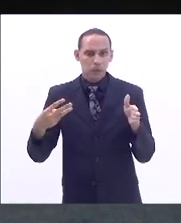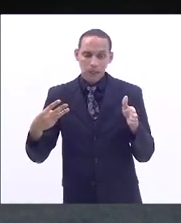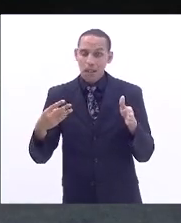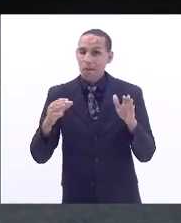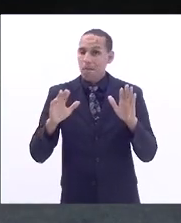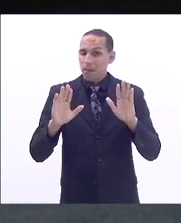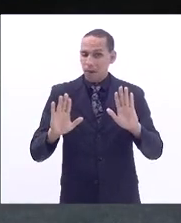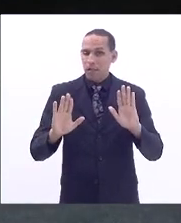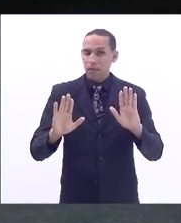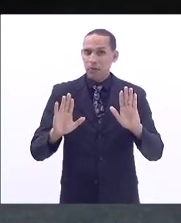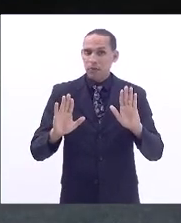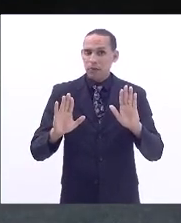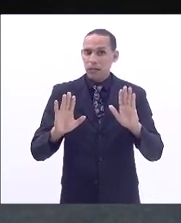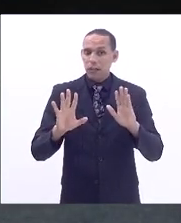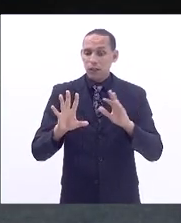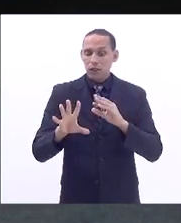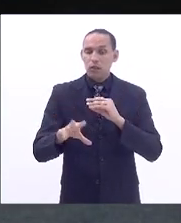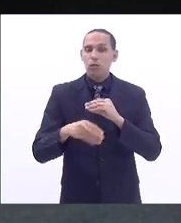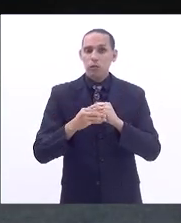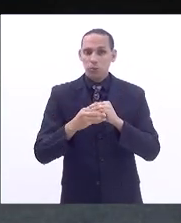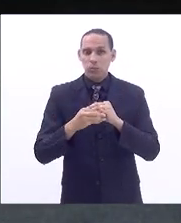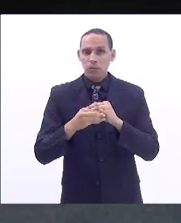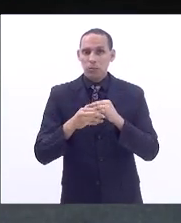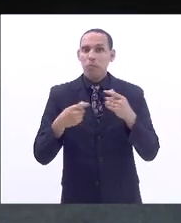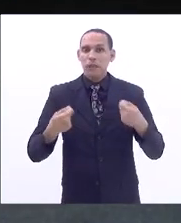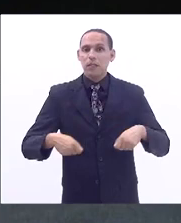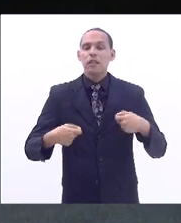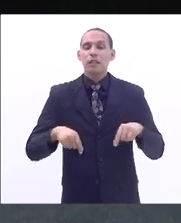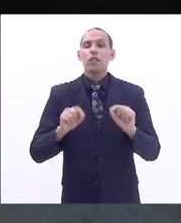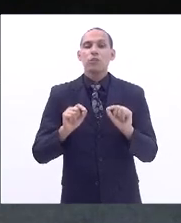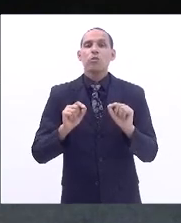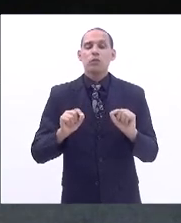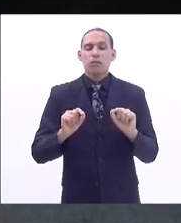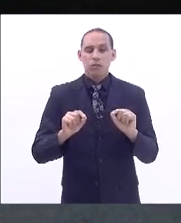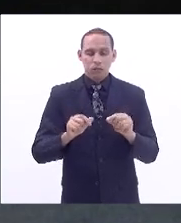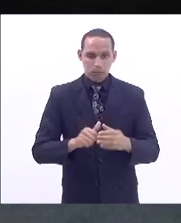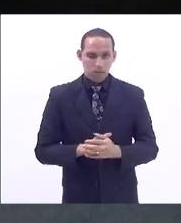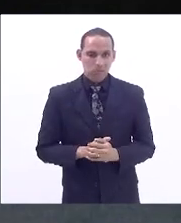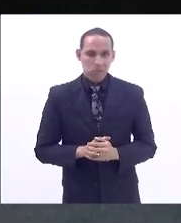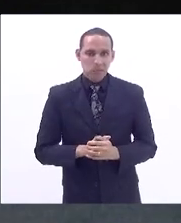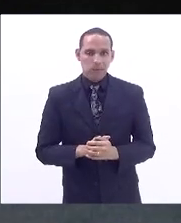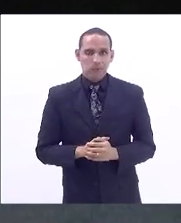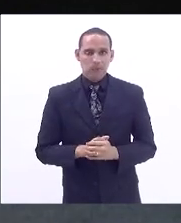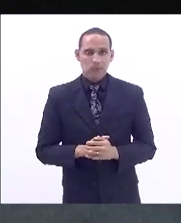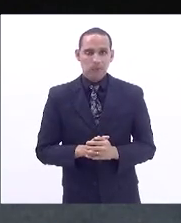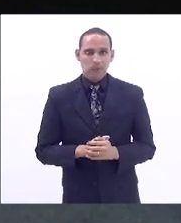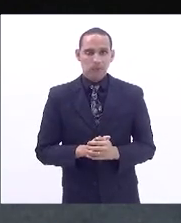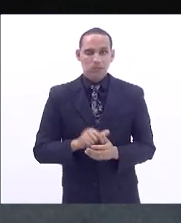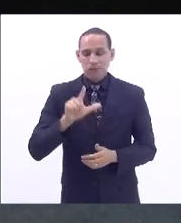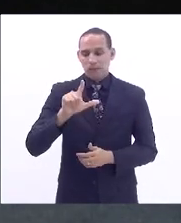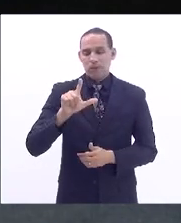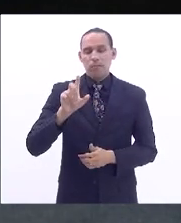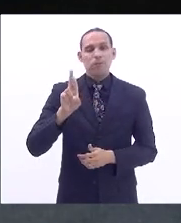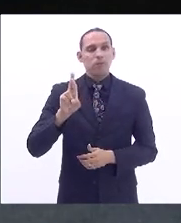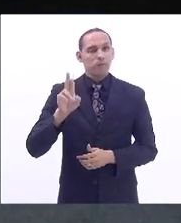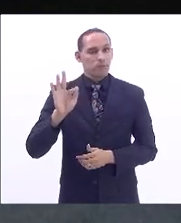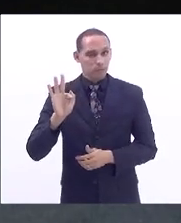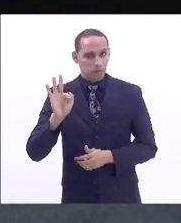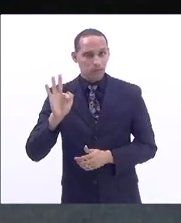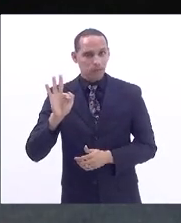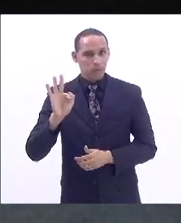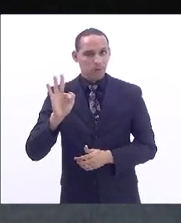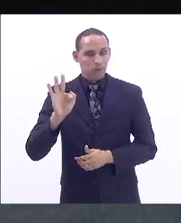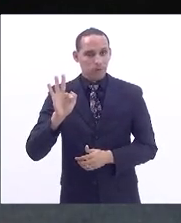mas teria que incluir o dispositivo da lrf